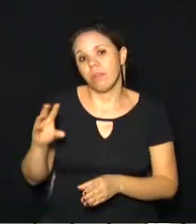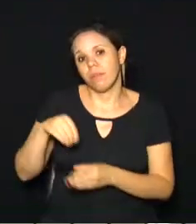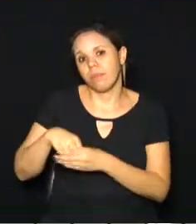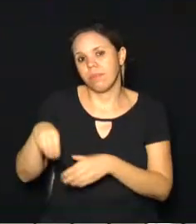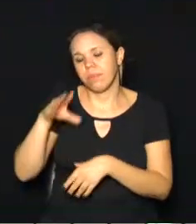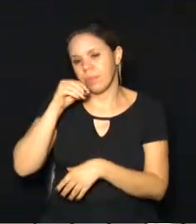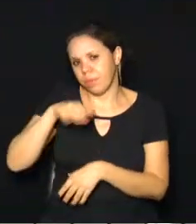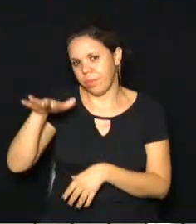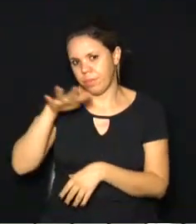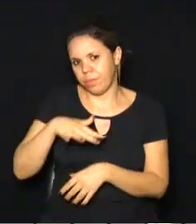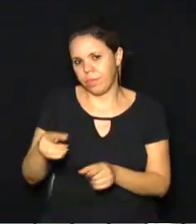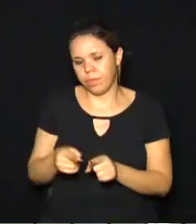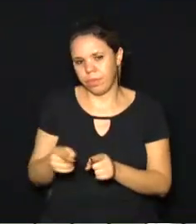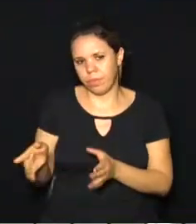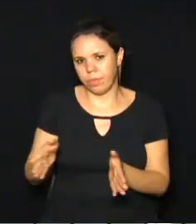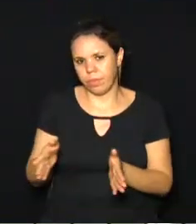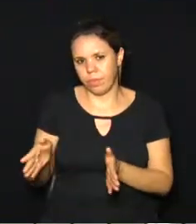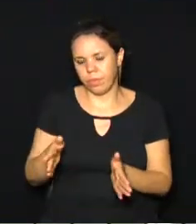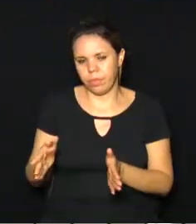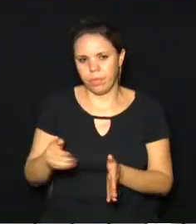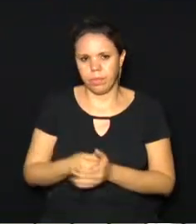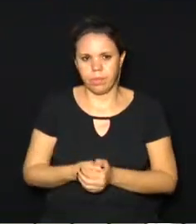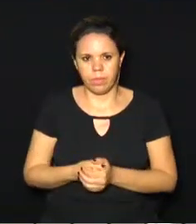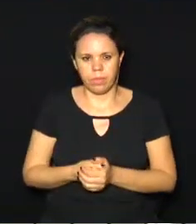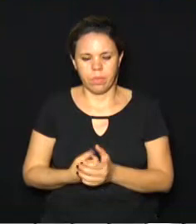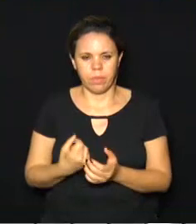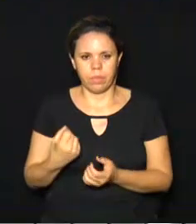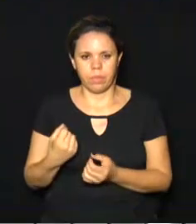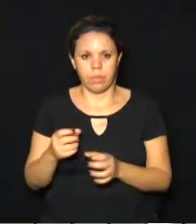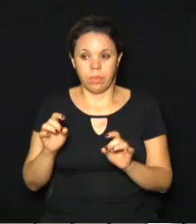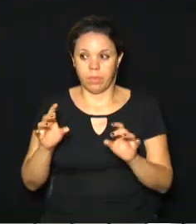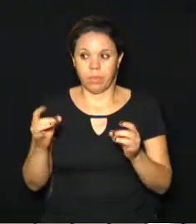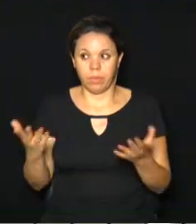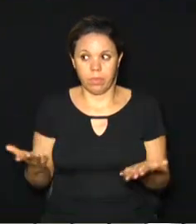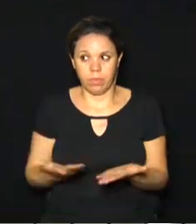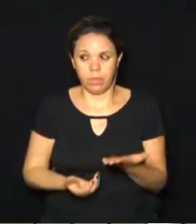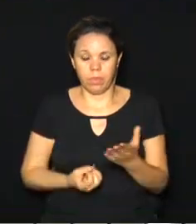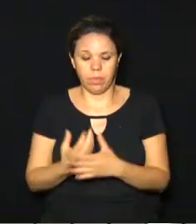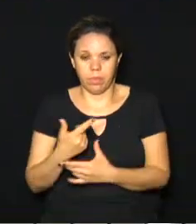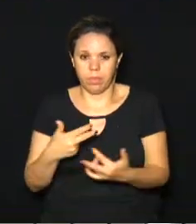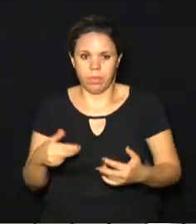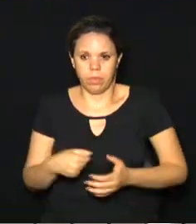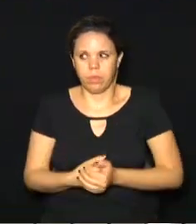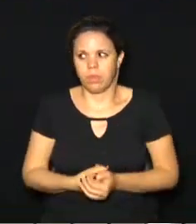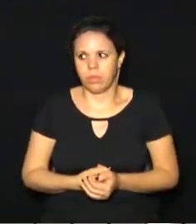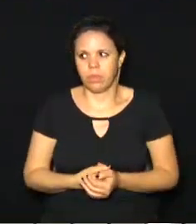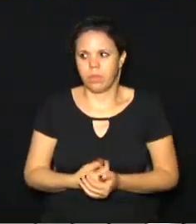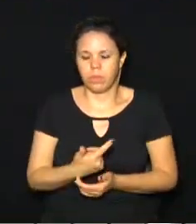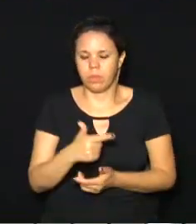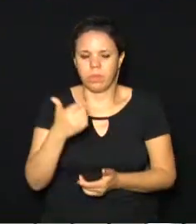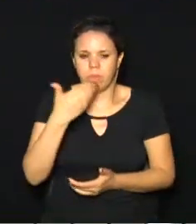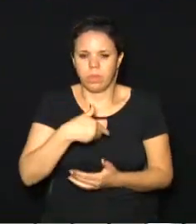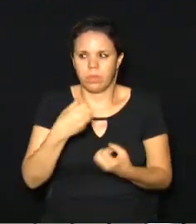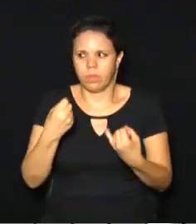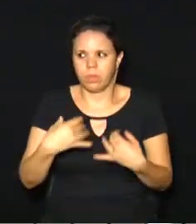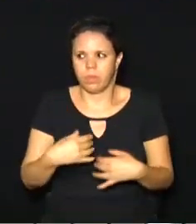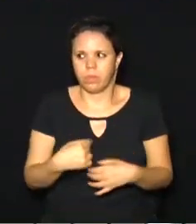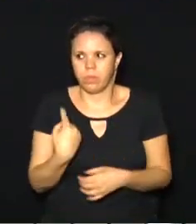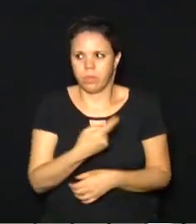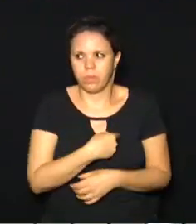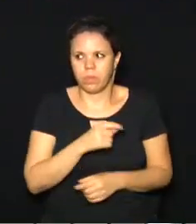dos servidores durante esse período de excepcionalidade. Seria algo injustificável e algo que a